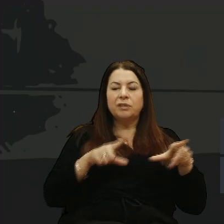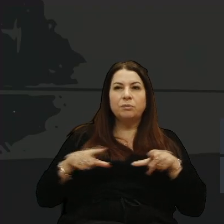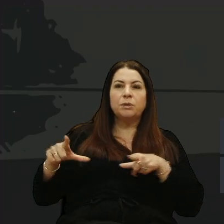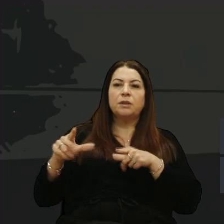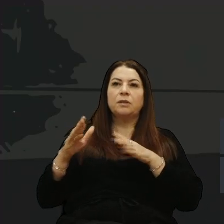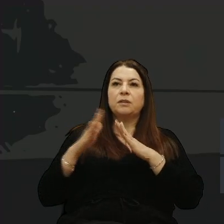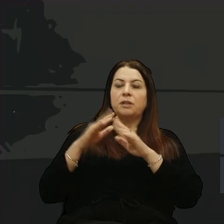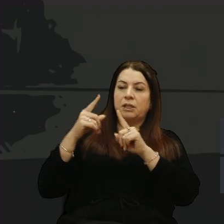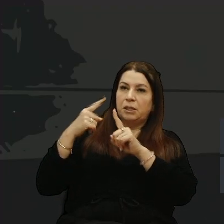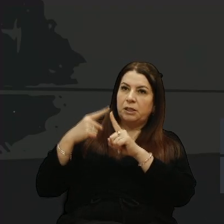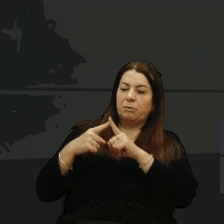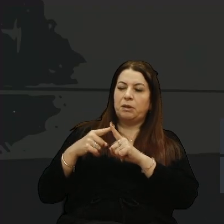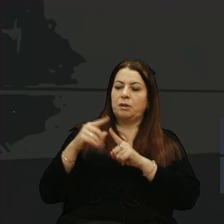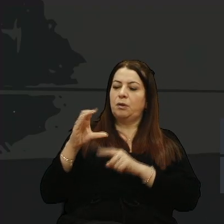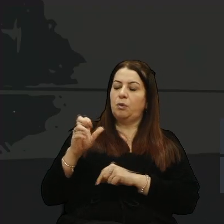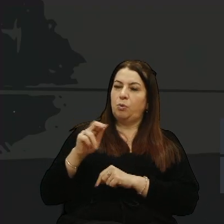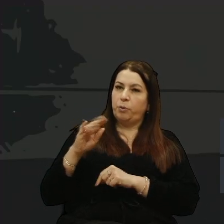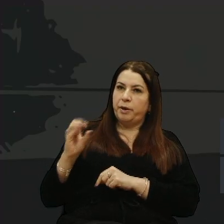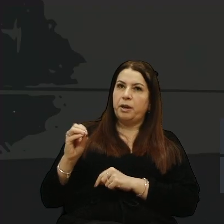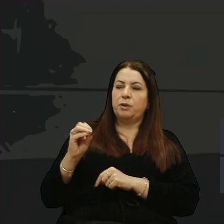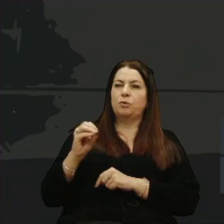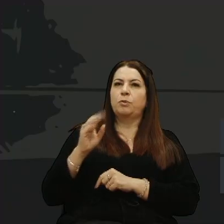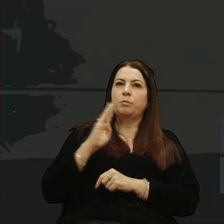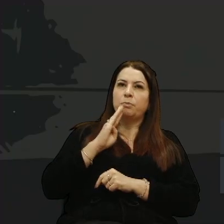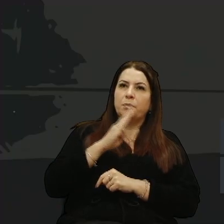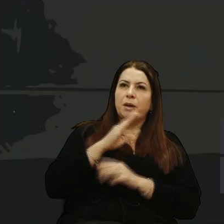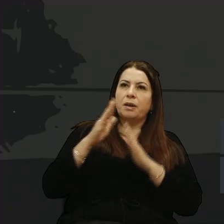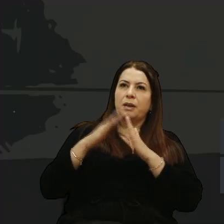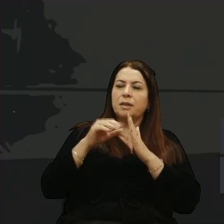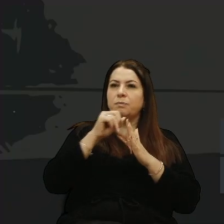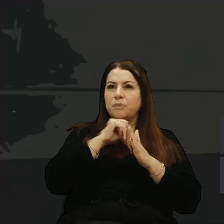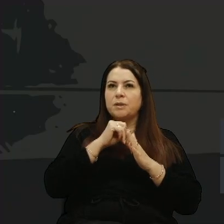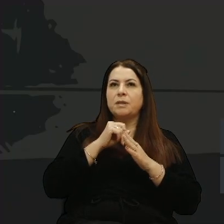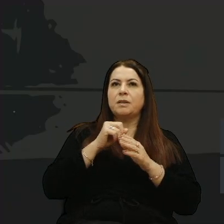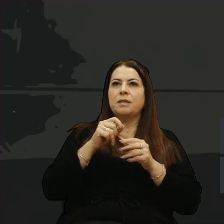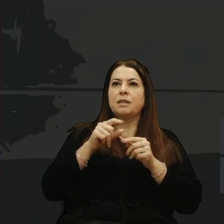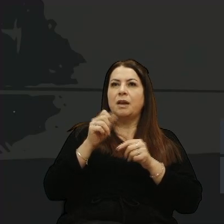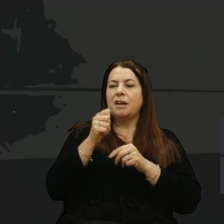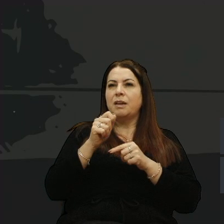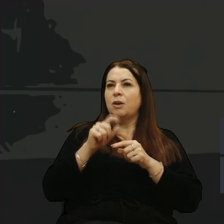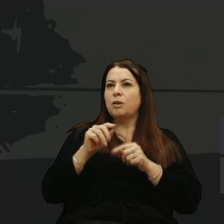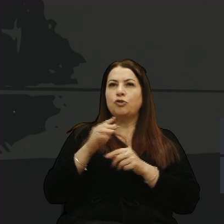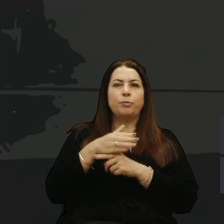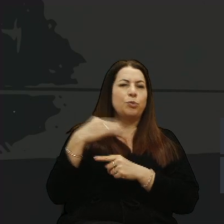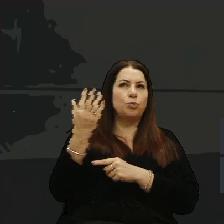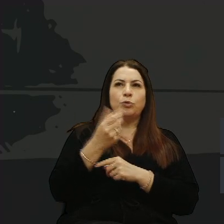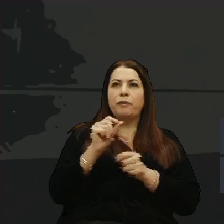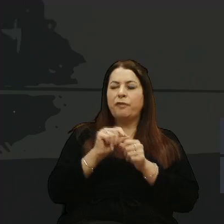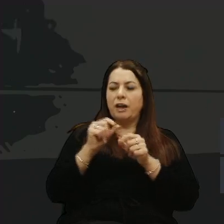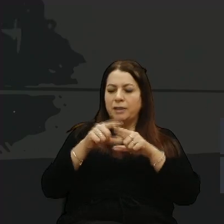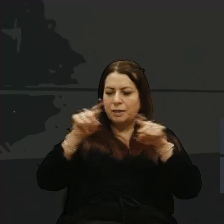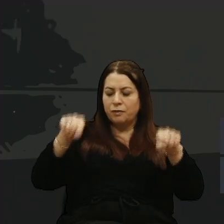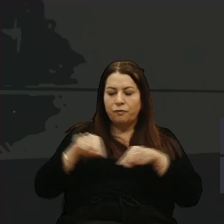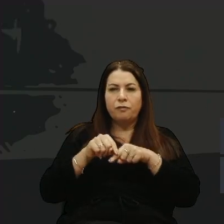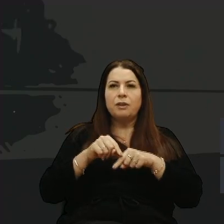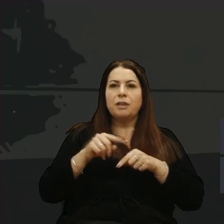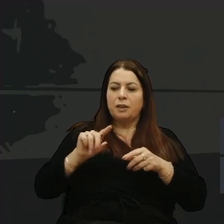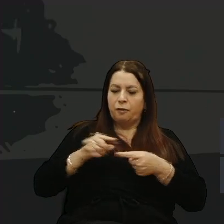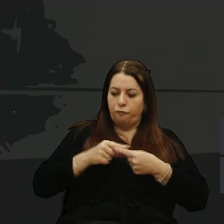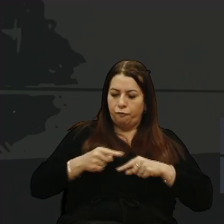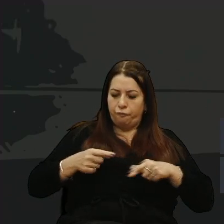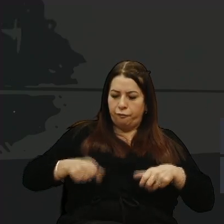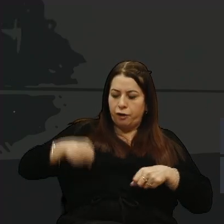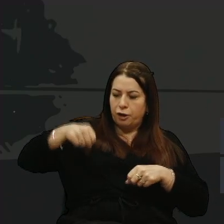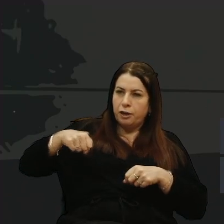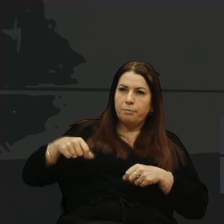capela, coreto, bodega, casa da nona, armazém, serraria, olaria, casa de vime,